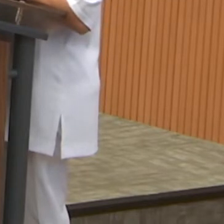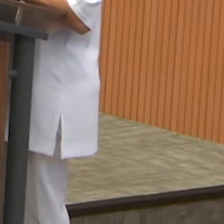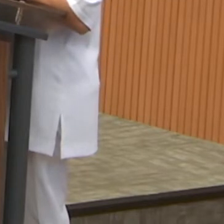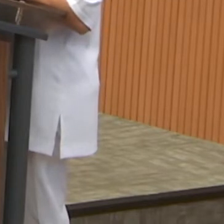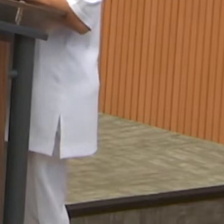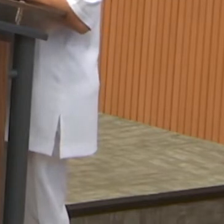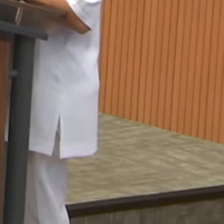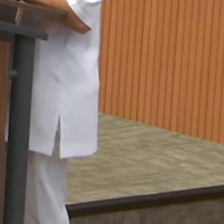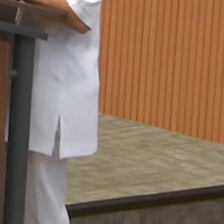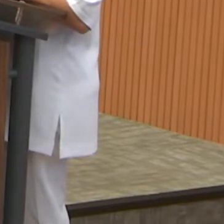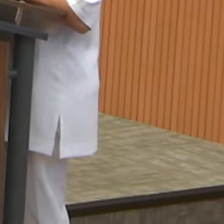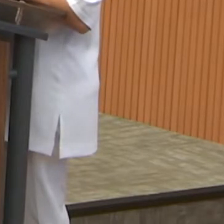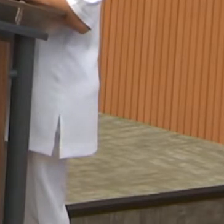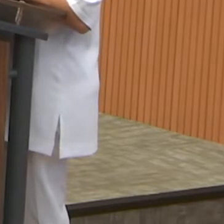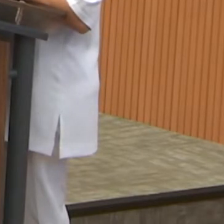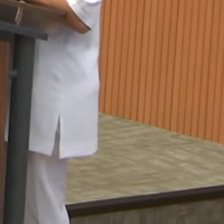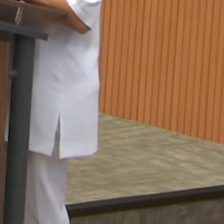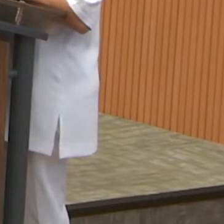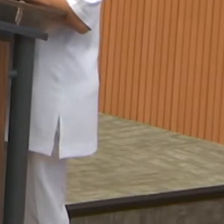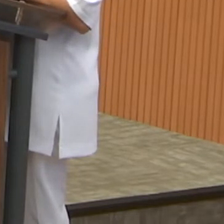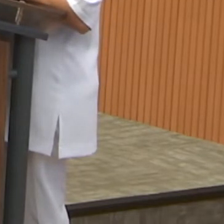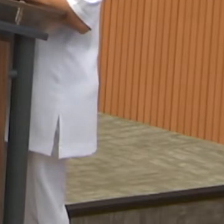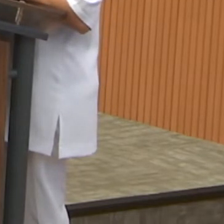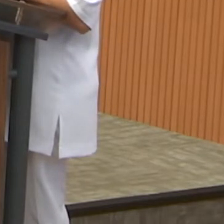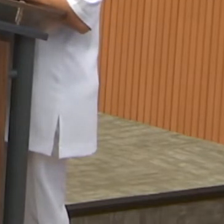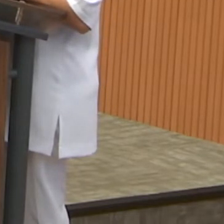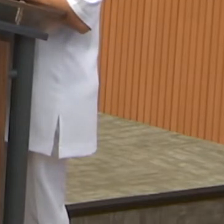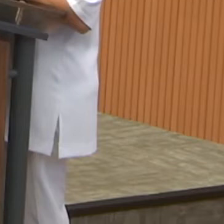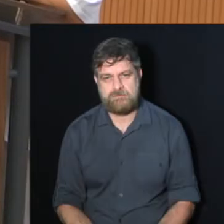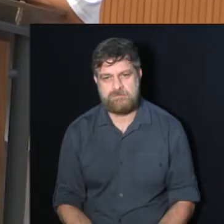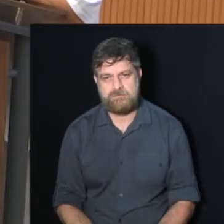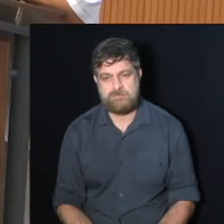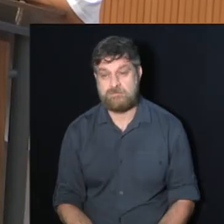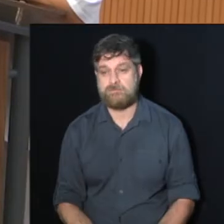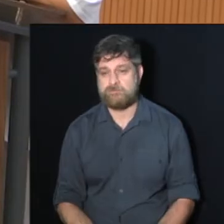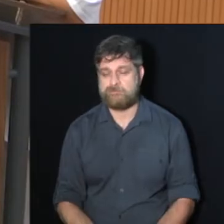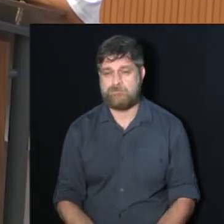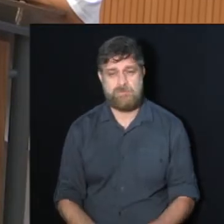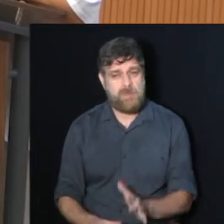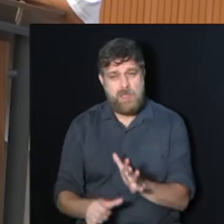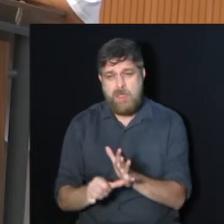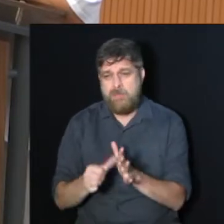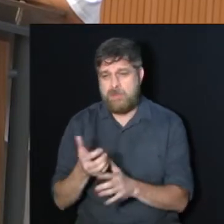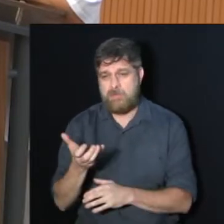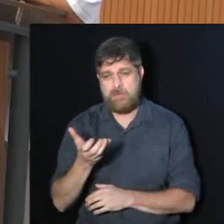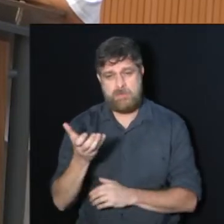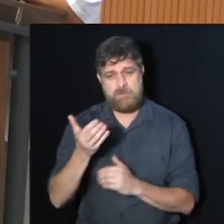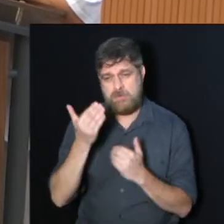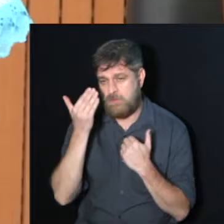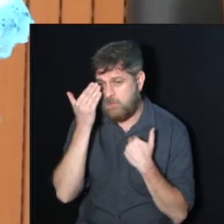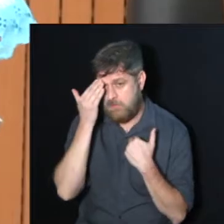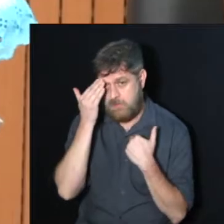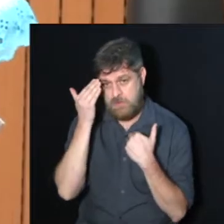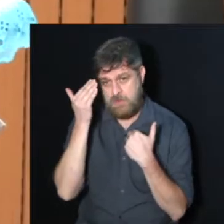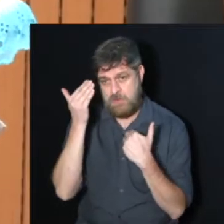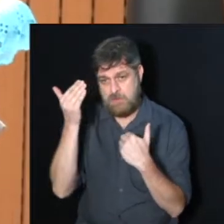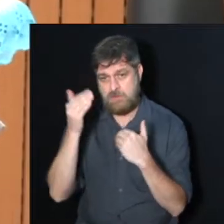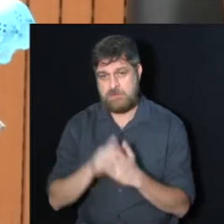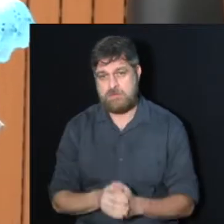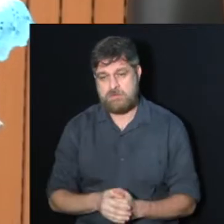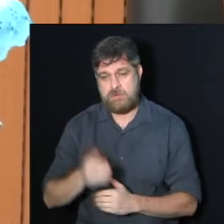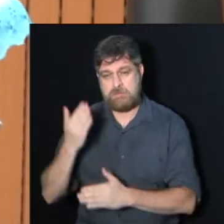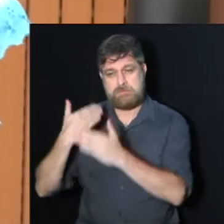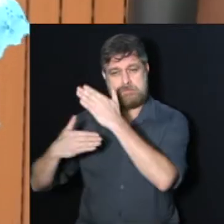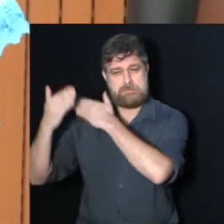Olha, tá ligado, né? Olha, pessoal, primeiro eu quero assim agradecer aos nossos